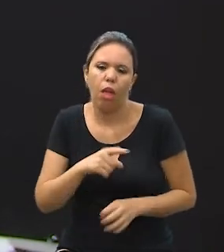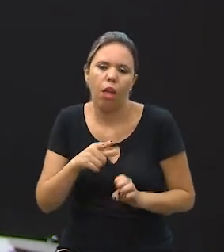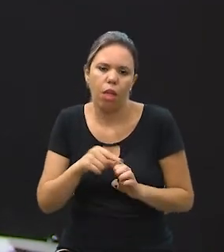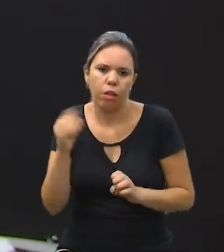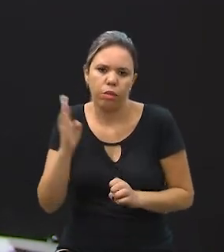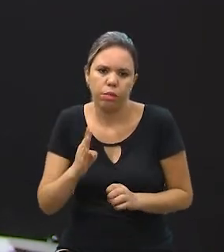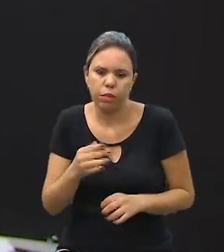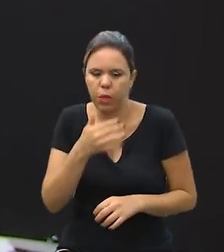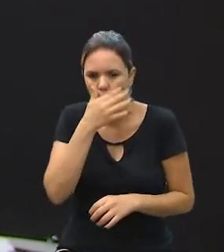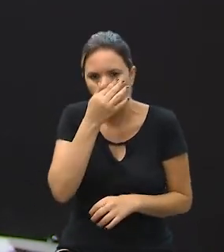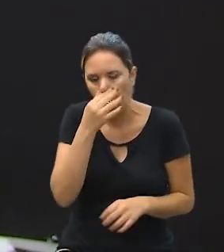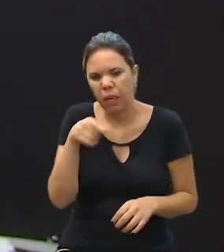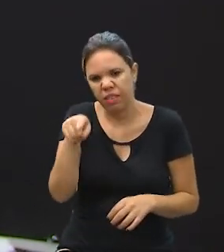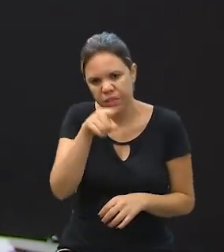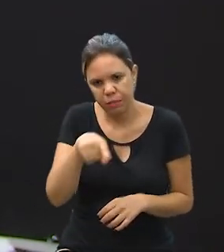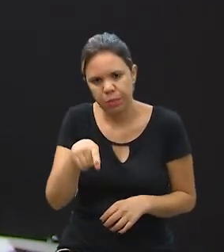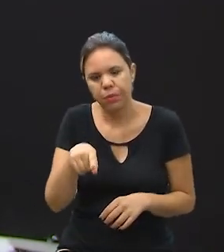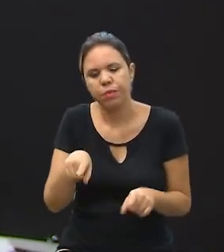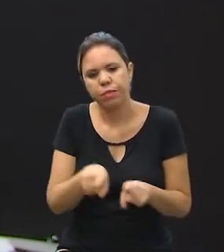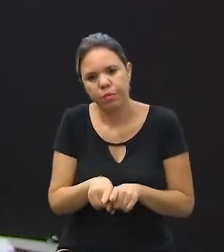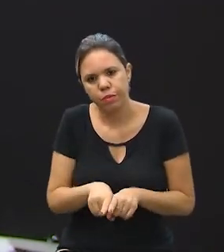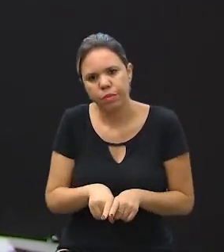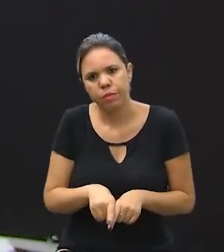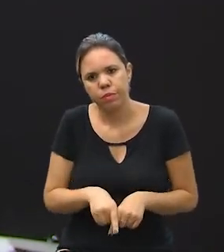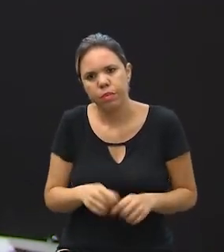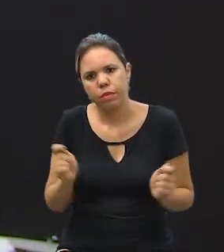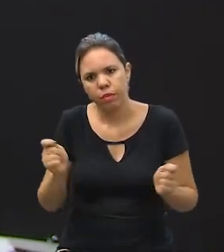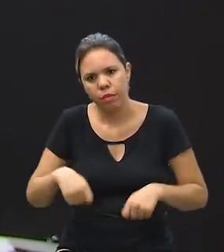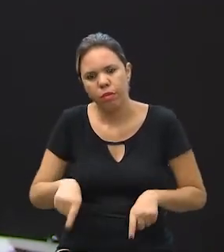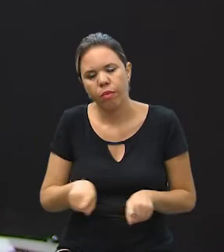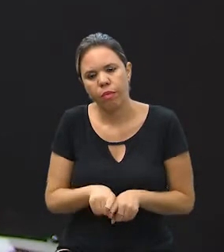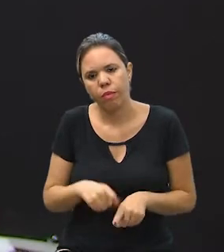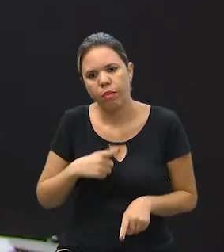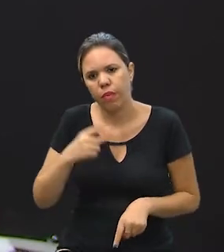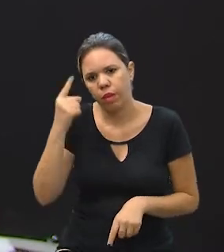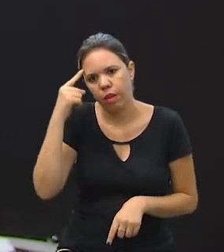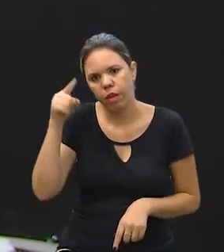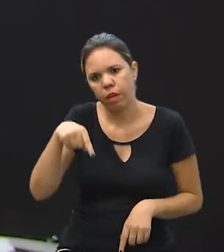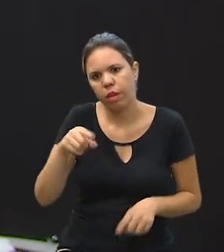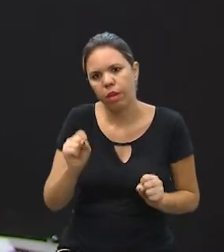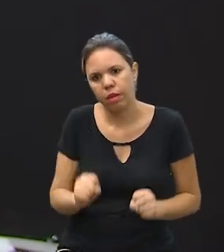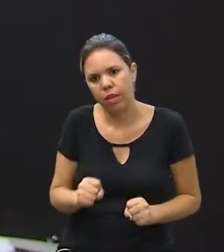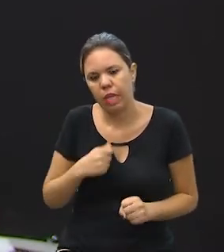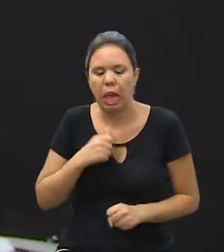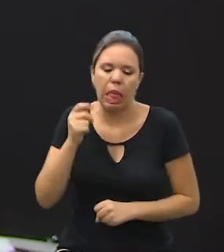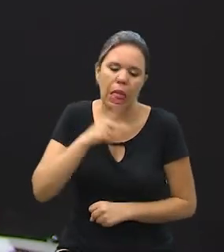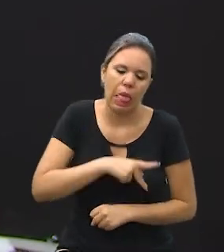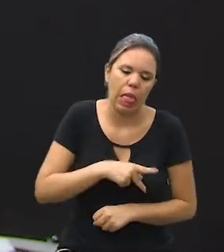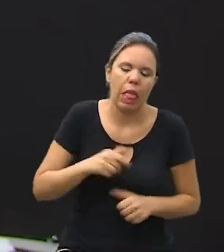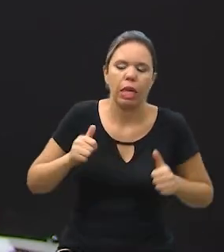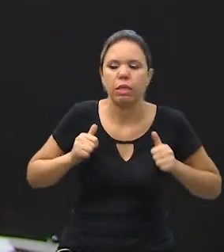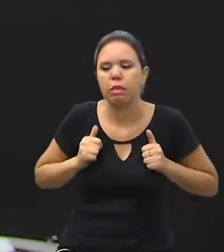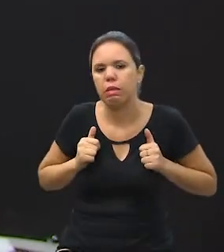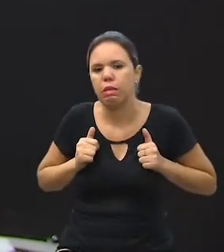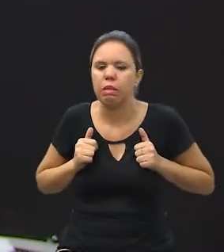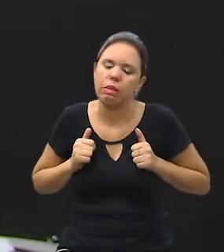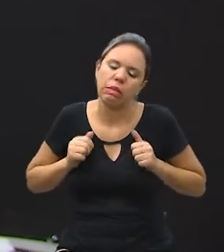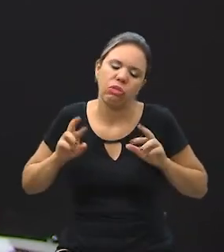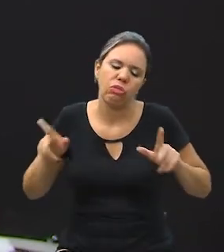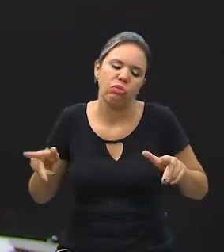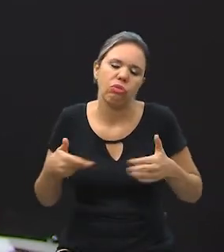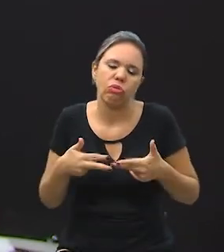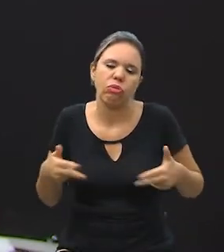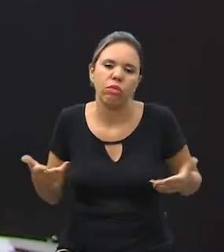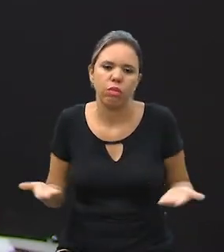no Brasil e que você também poderia estar, aquela ideia, né, você poderia estar aposentando, você poderia estar fazendo um negócio